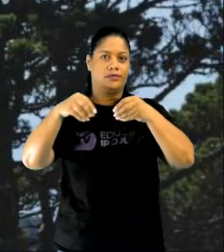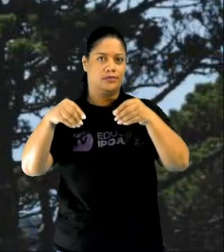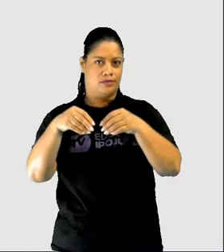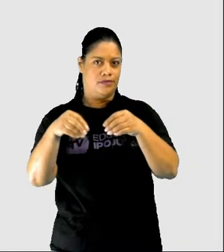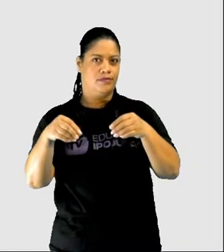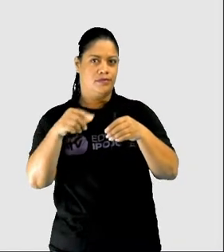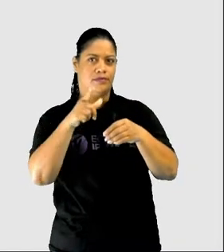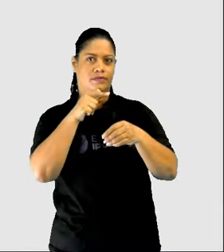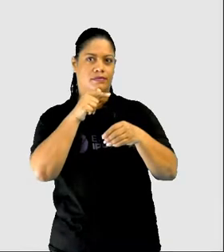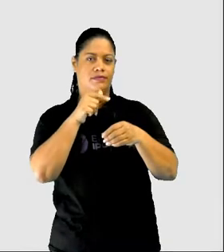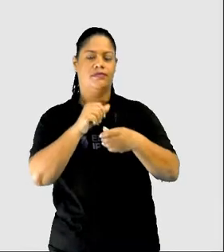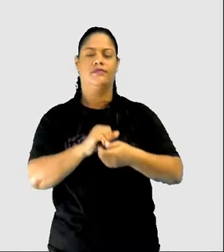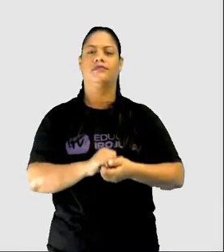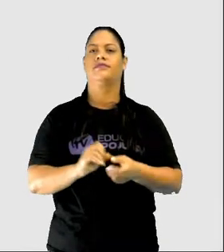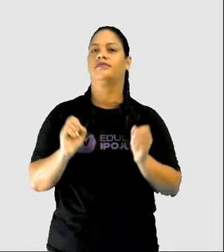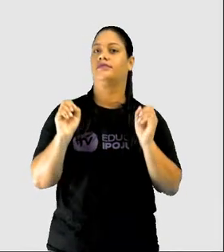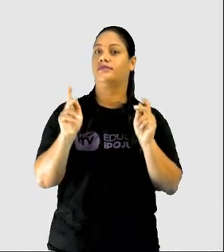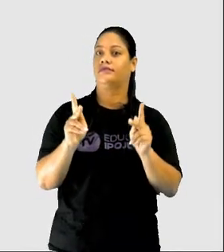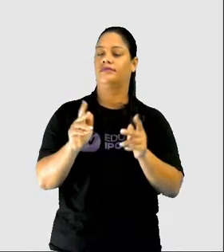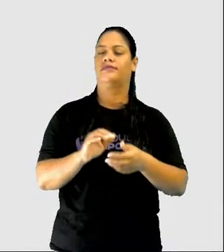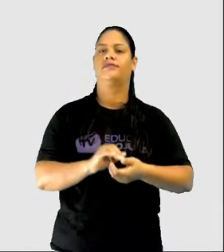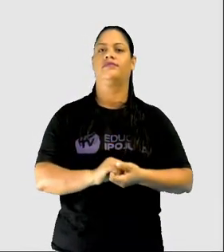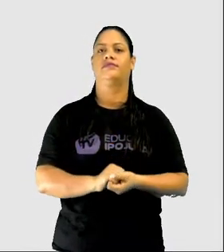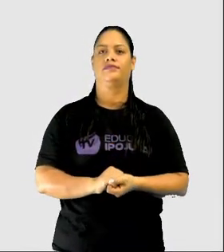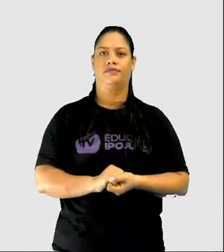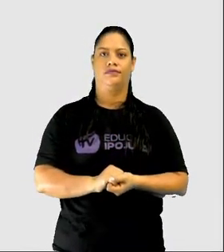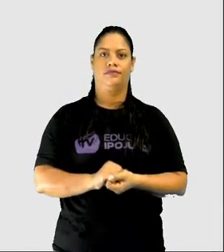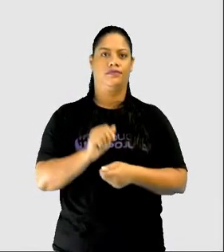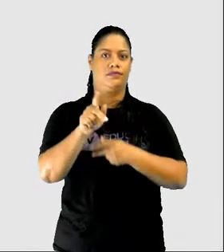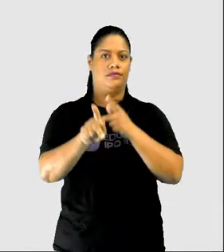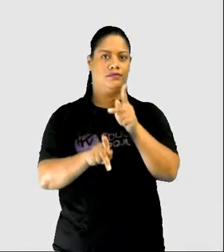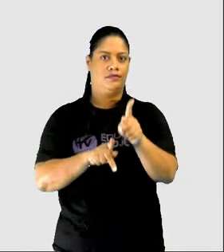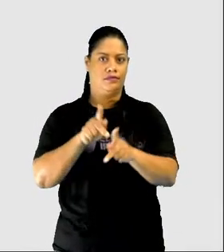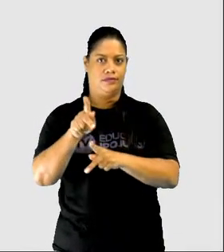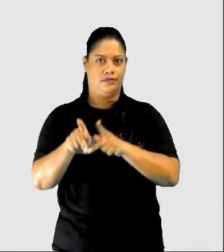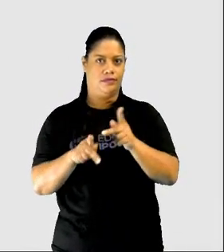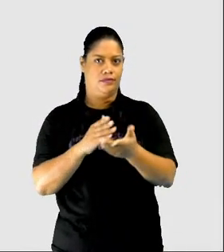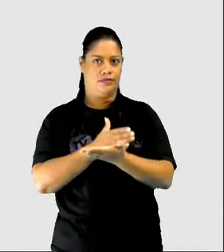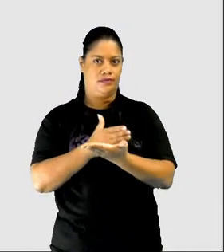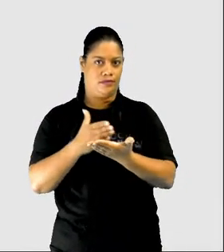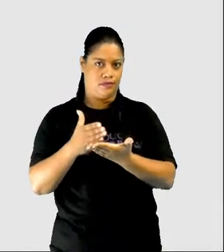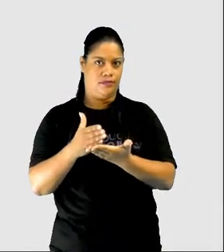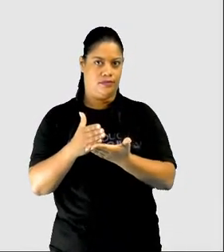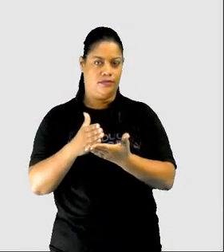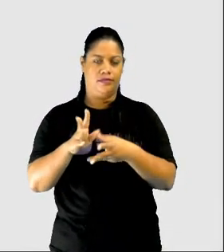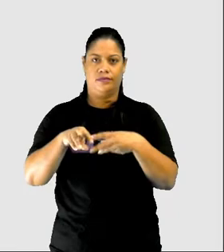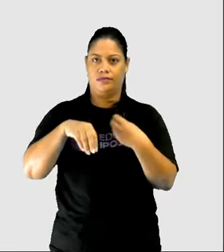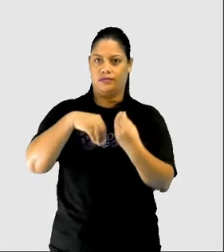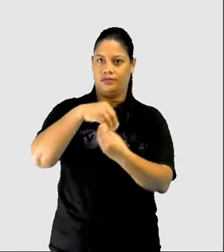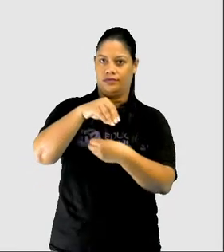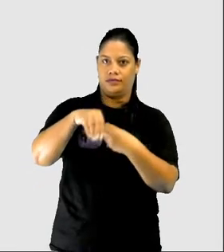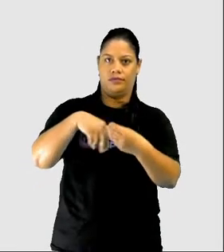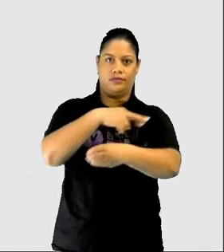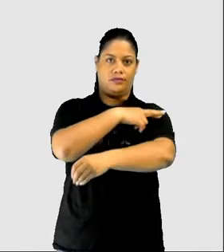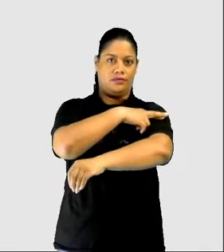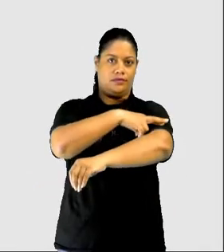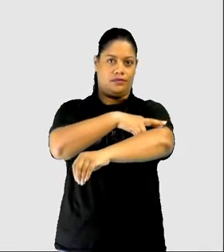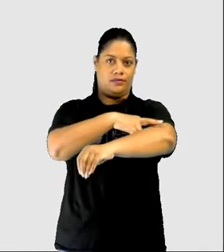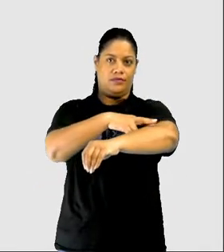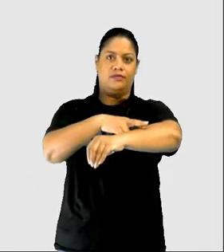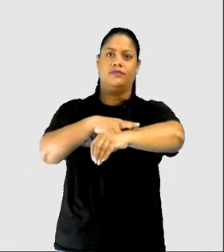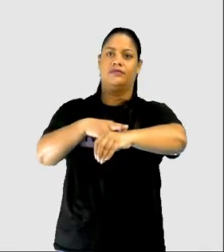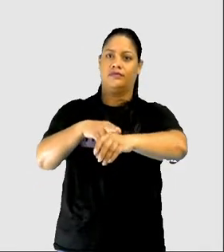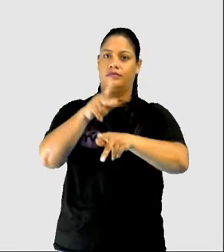ok? Com relação à população, eu já falei alguma coisa no começo lá sobre a miscigenação, né, que é a mistura